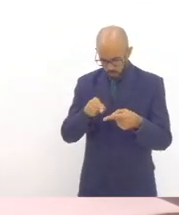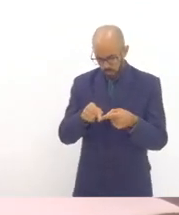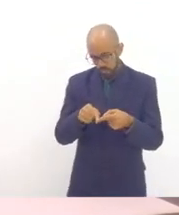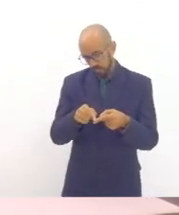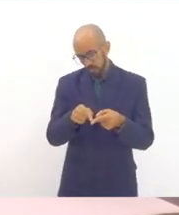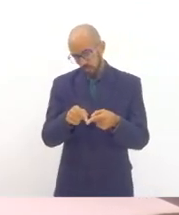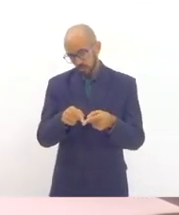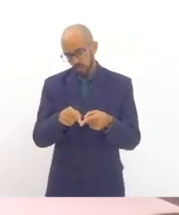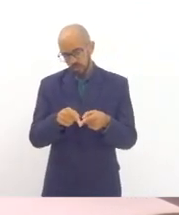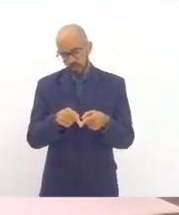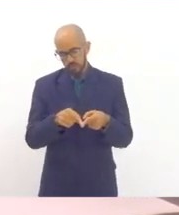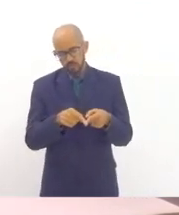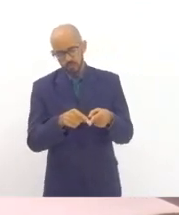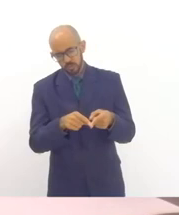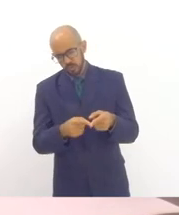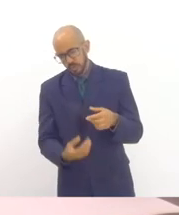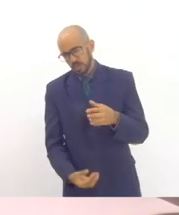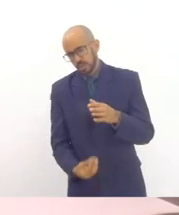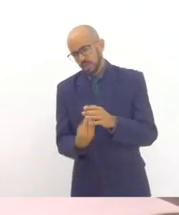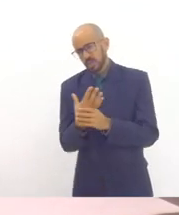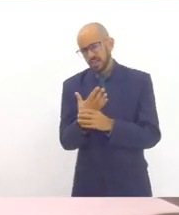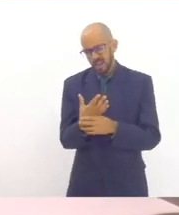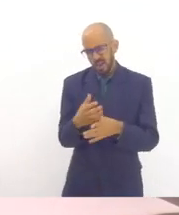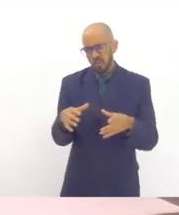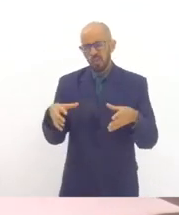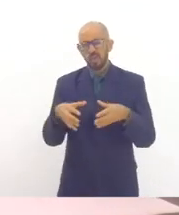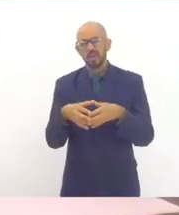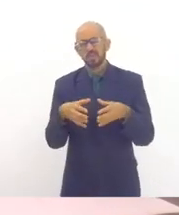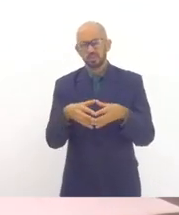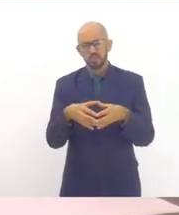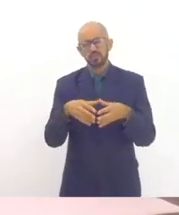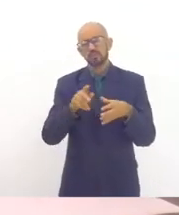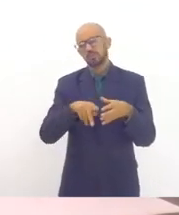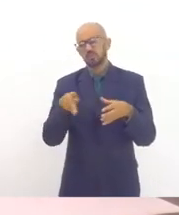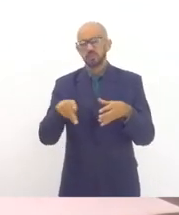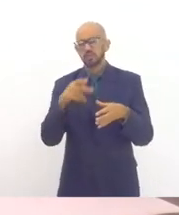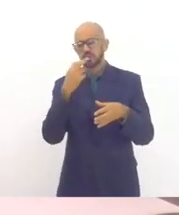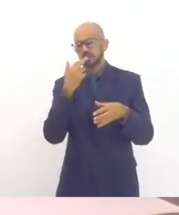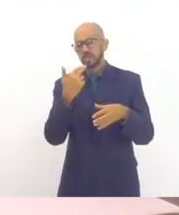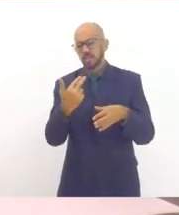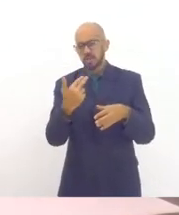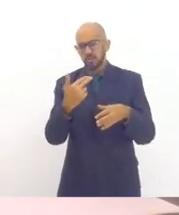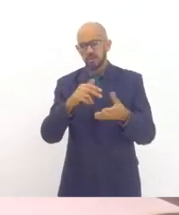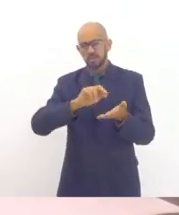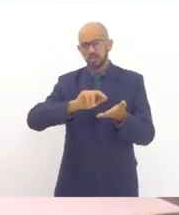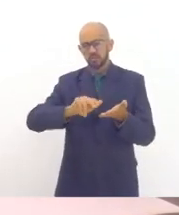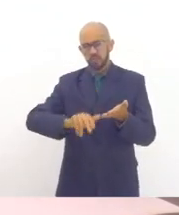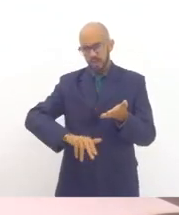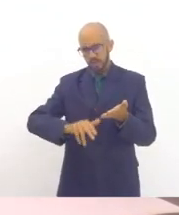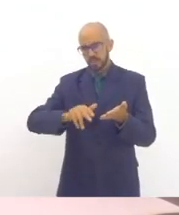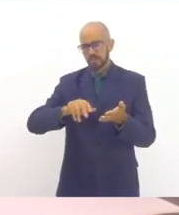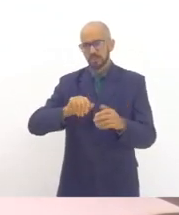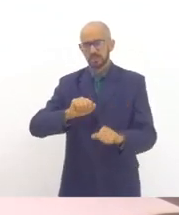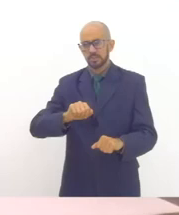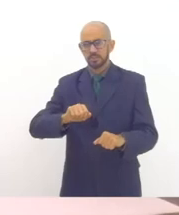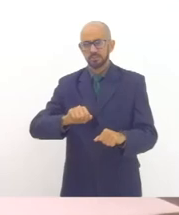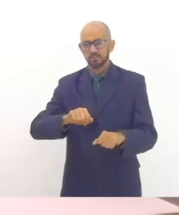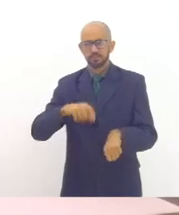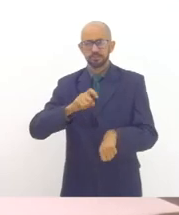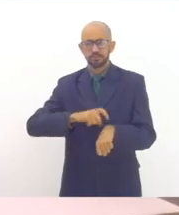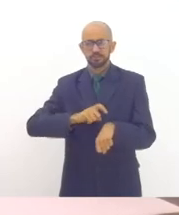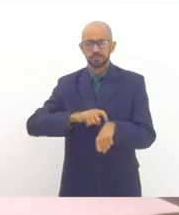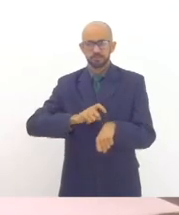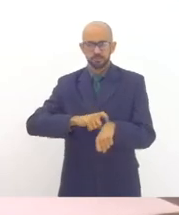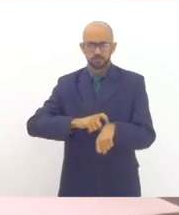na verdade, constituir um coletivo de professores de línguas, das diversas línguas, né, num momento